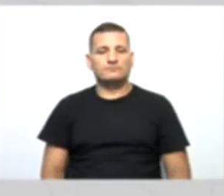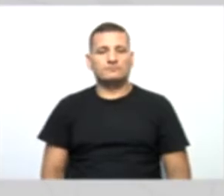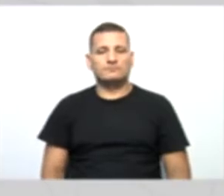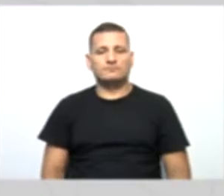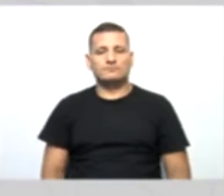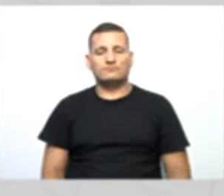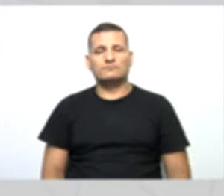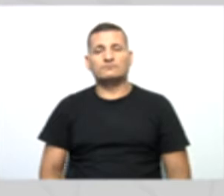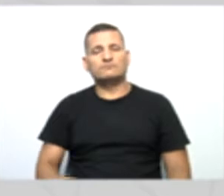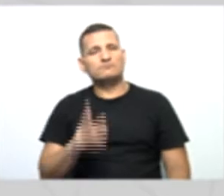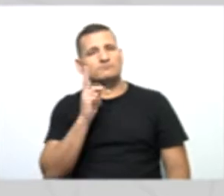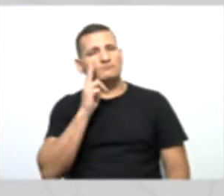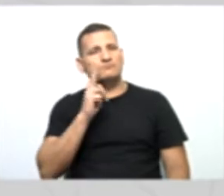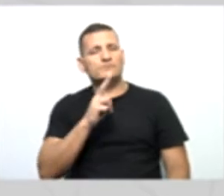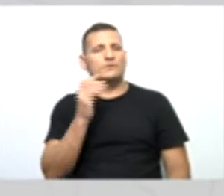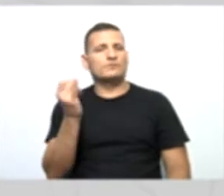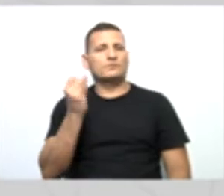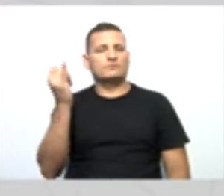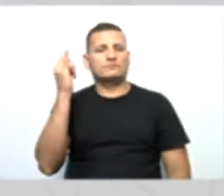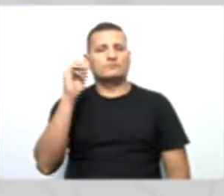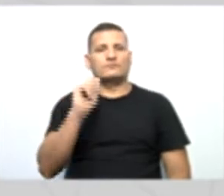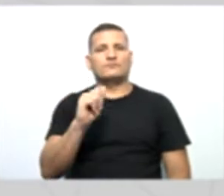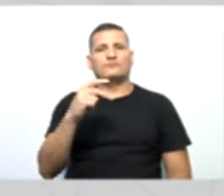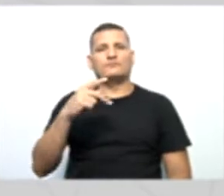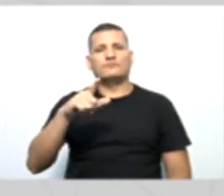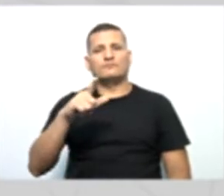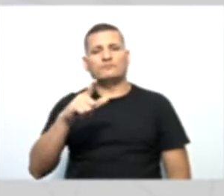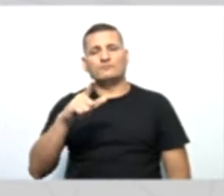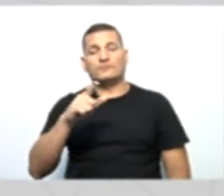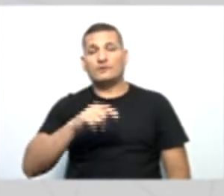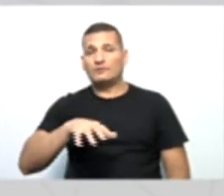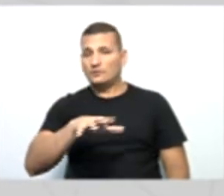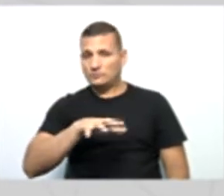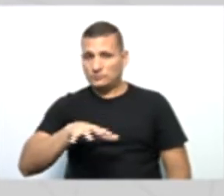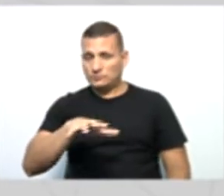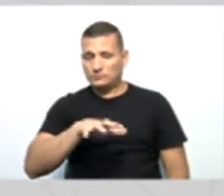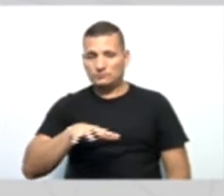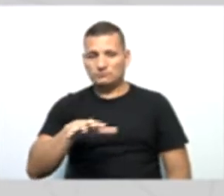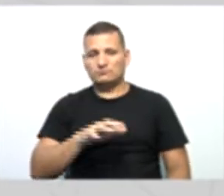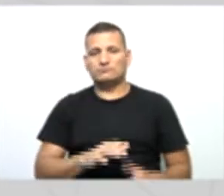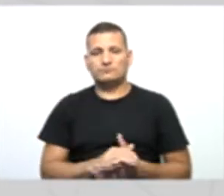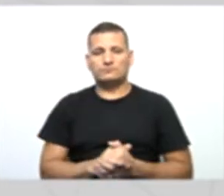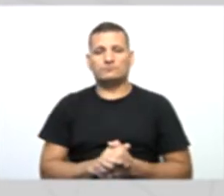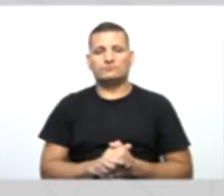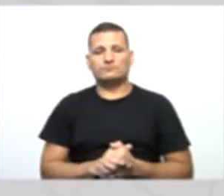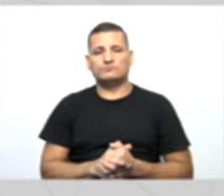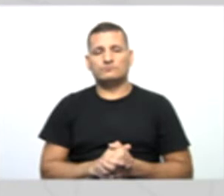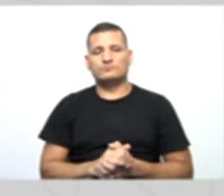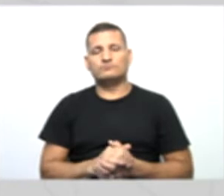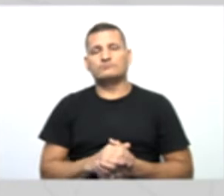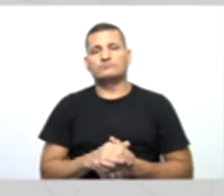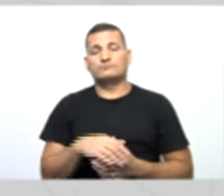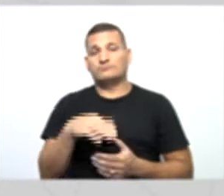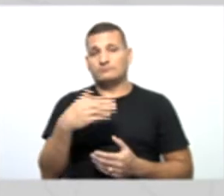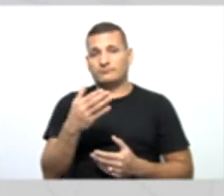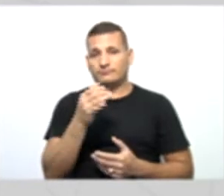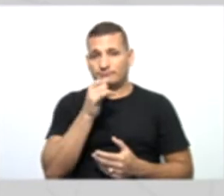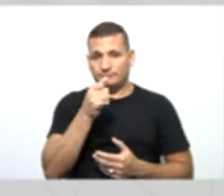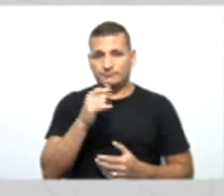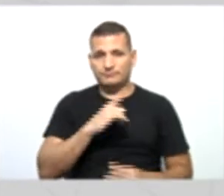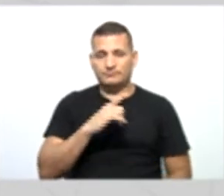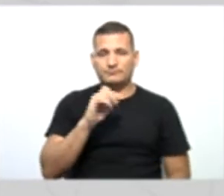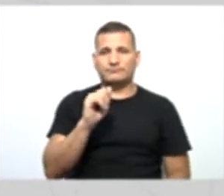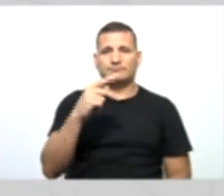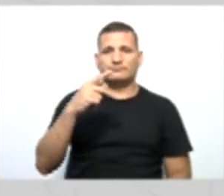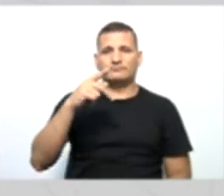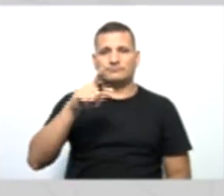E aí a gente vê qual que é a importância do APL para a região. Quando há o APL na